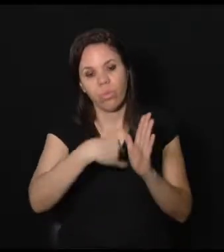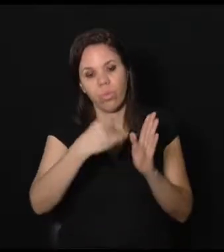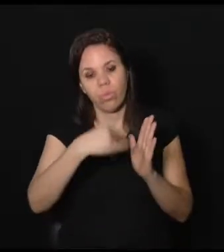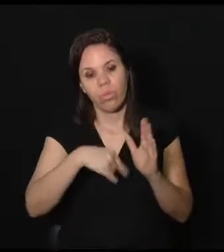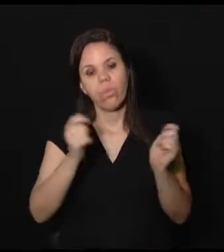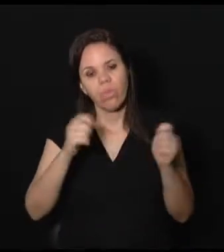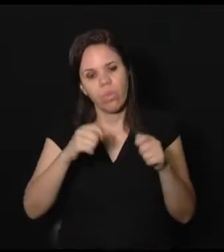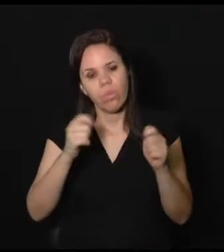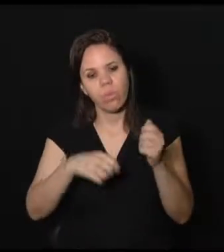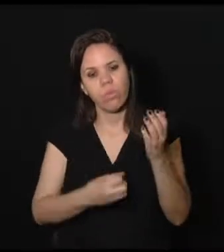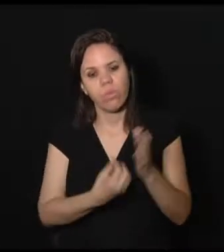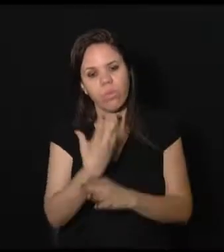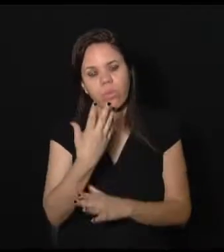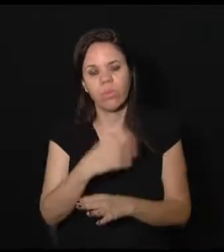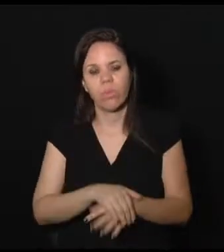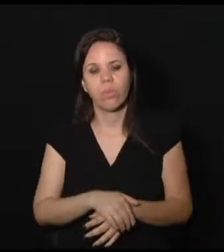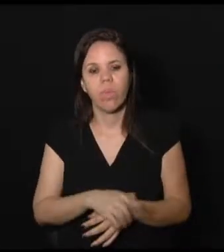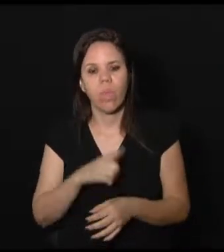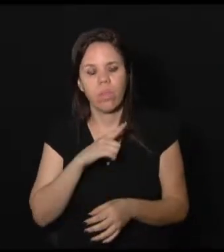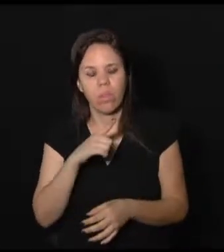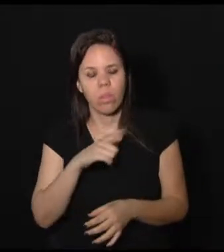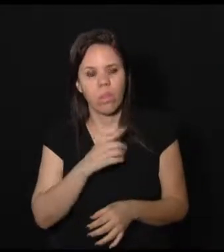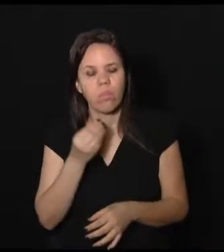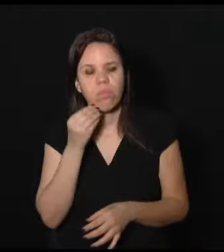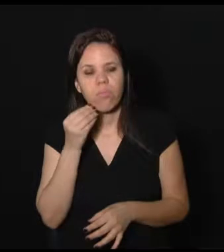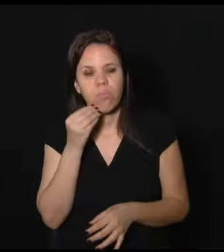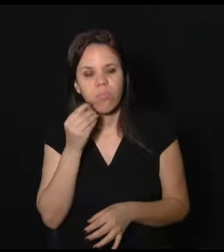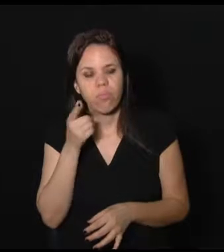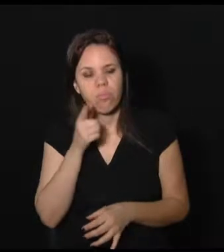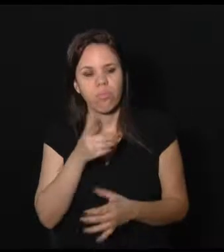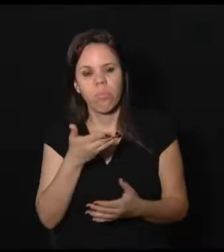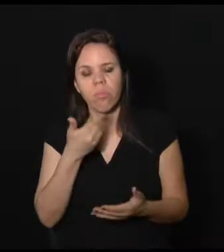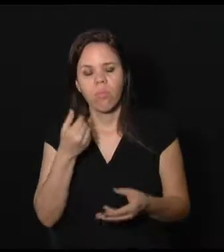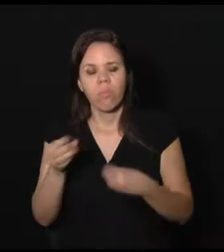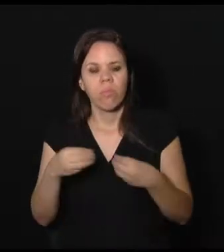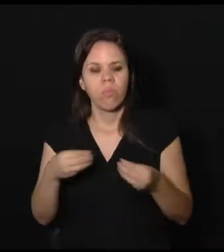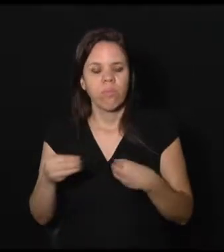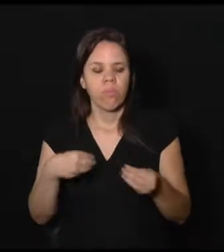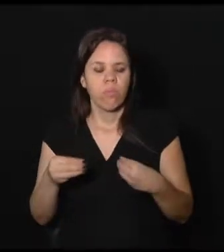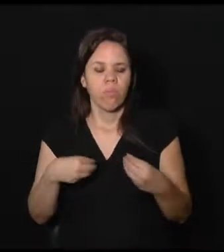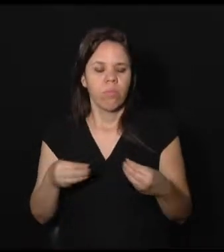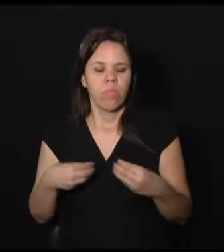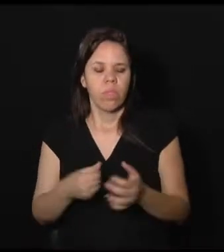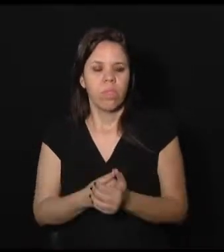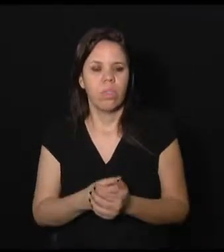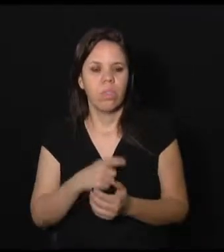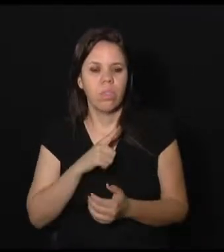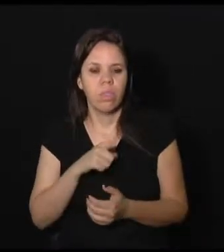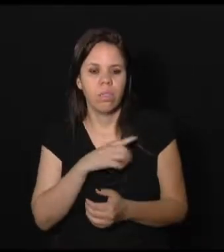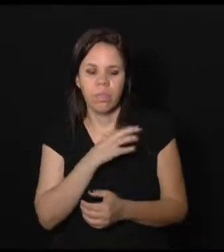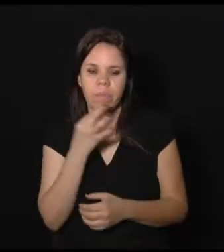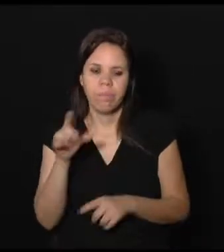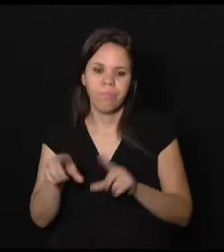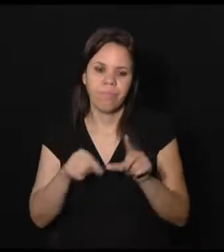um caminho que pudesse flexibilizar e ter uma celeridade